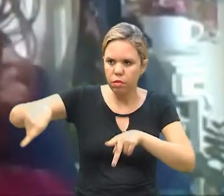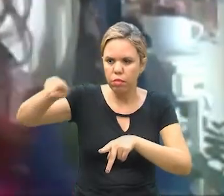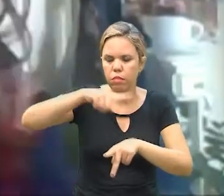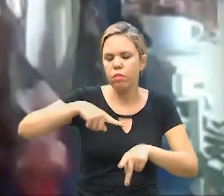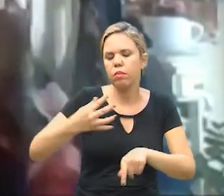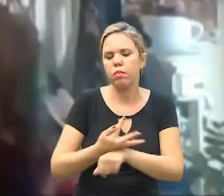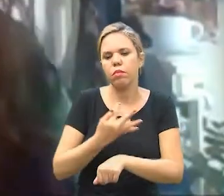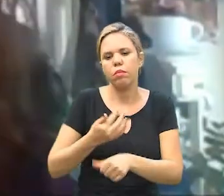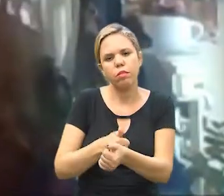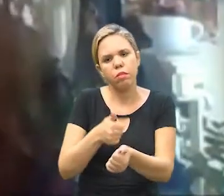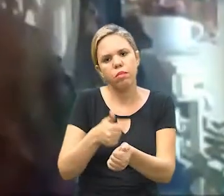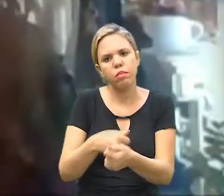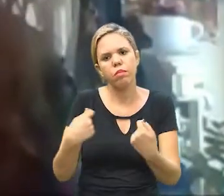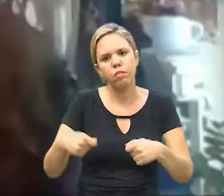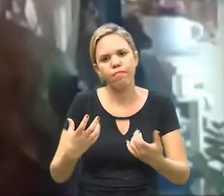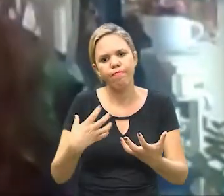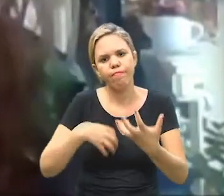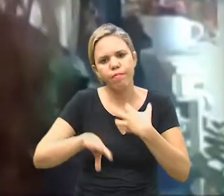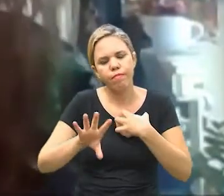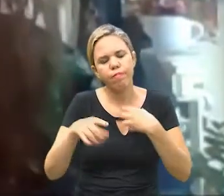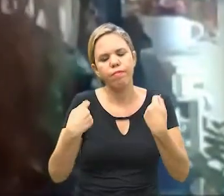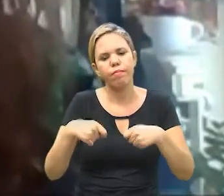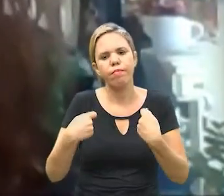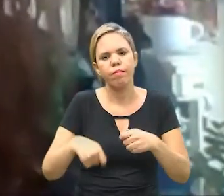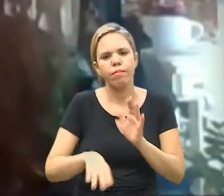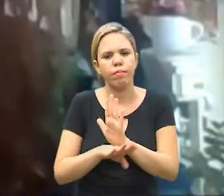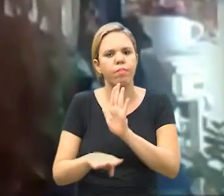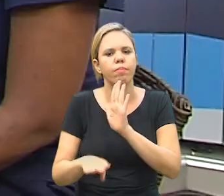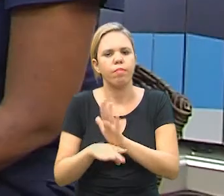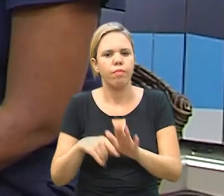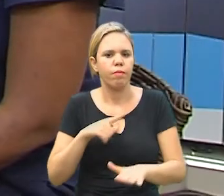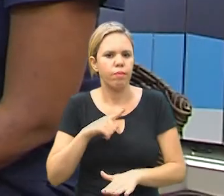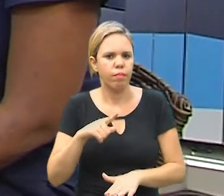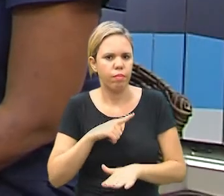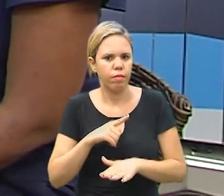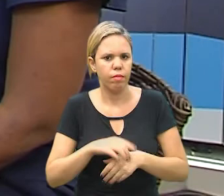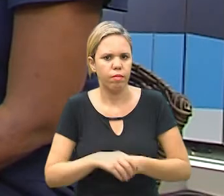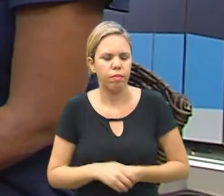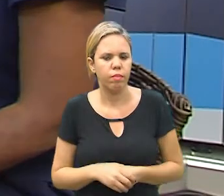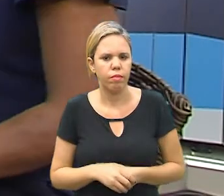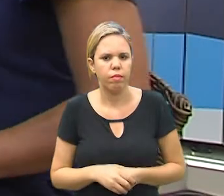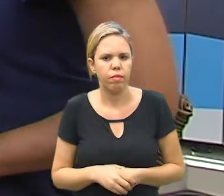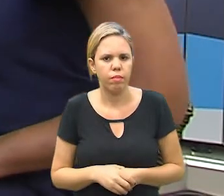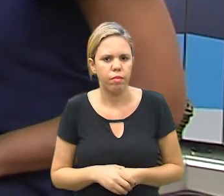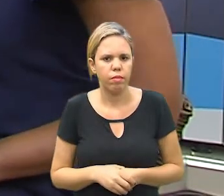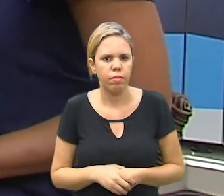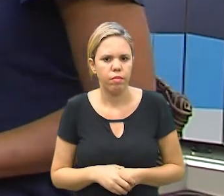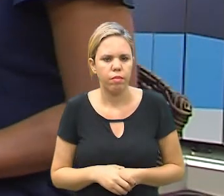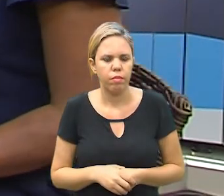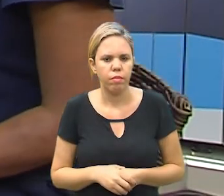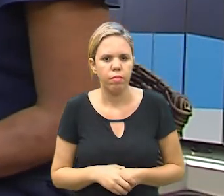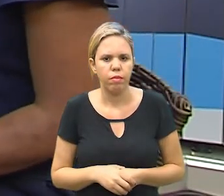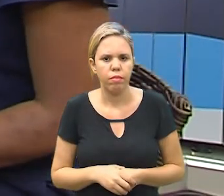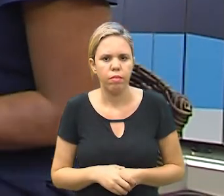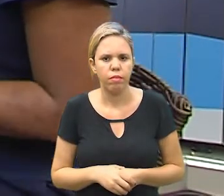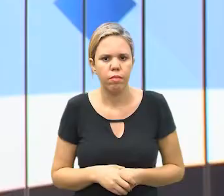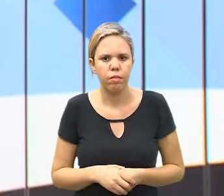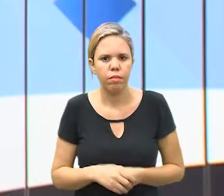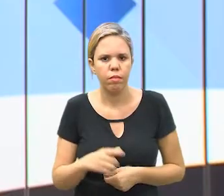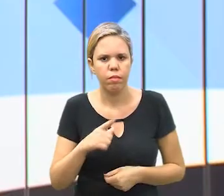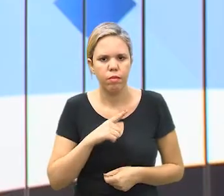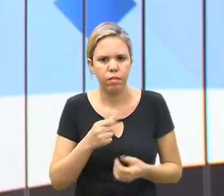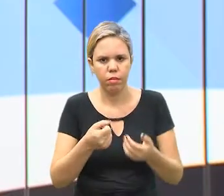estão ao nosso redor, sentindo as necessidades que elas têm. Ô, E Vera, ajuda. Oi. eu